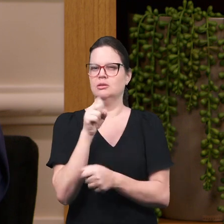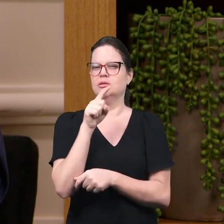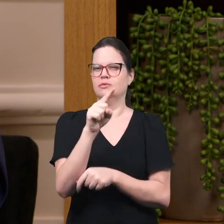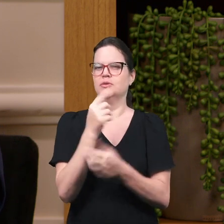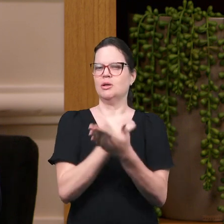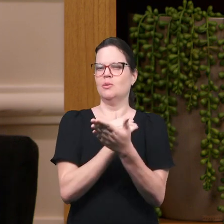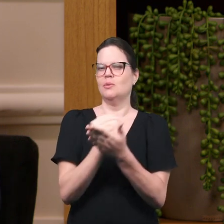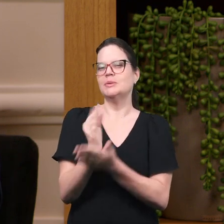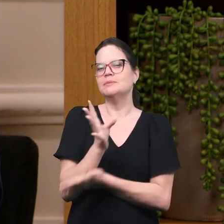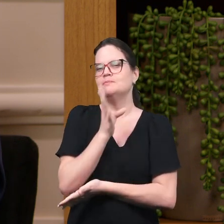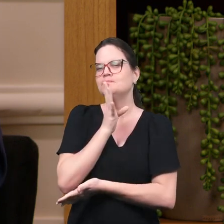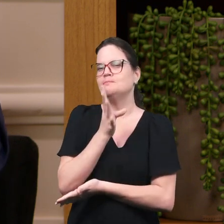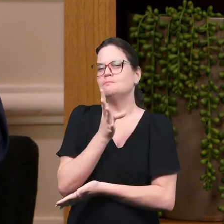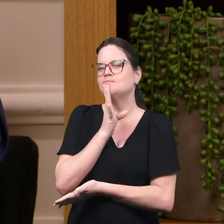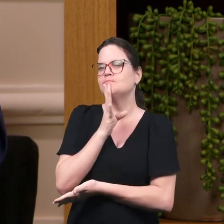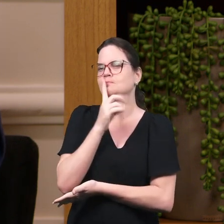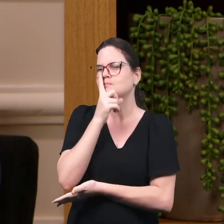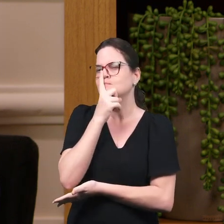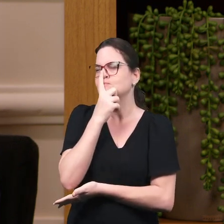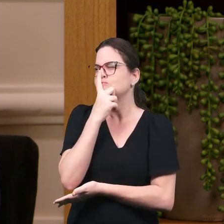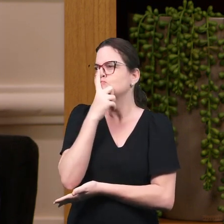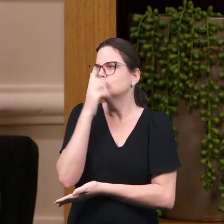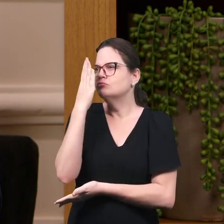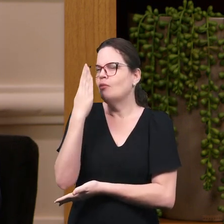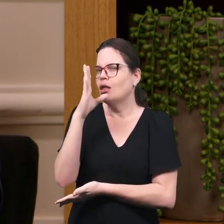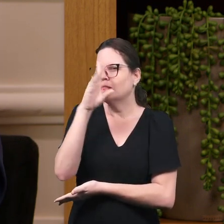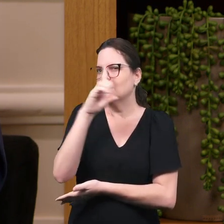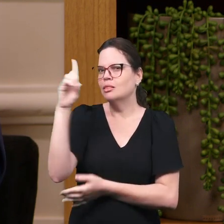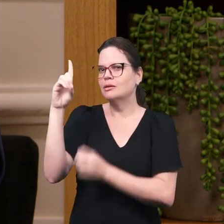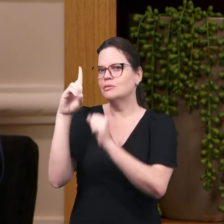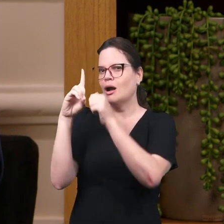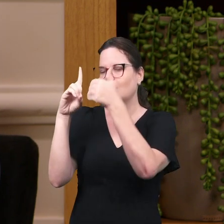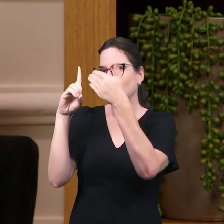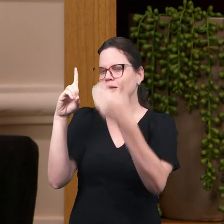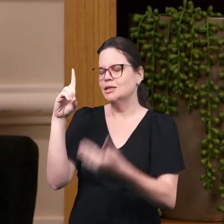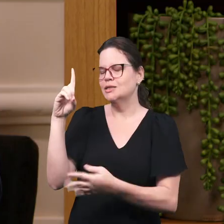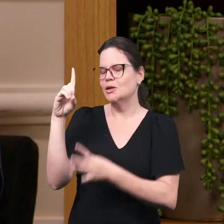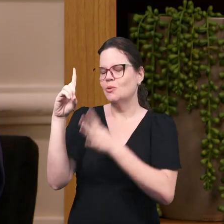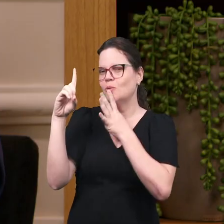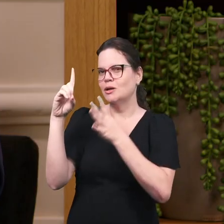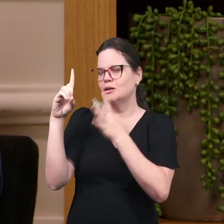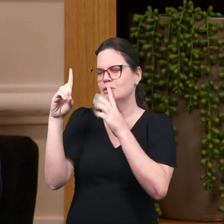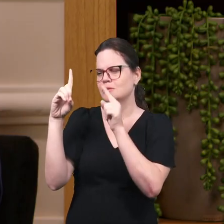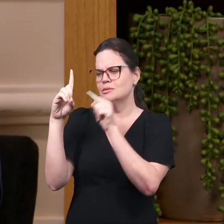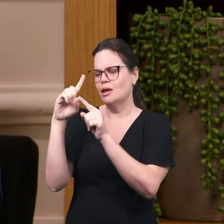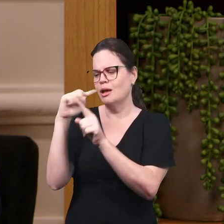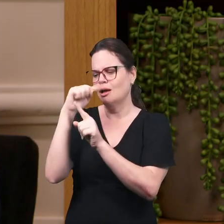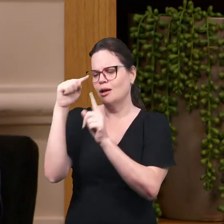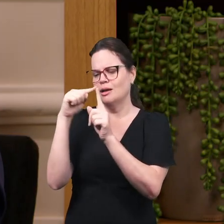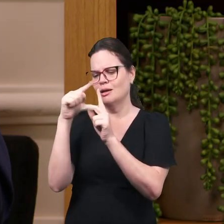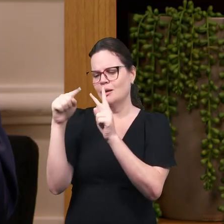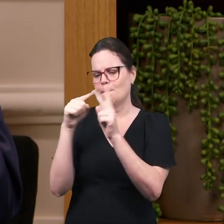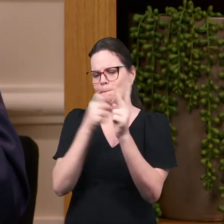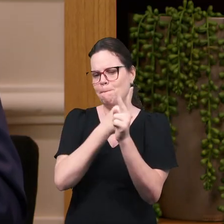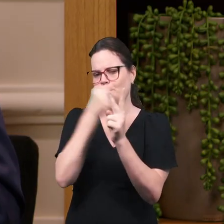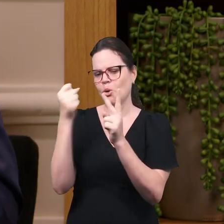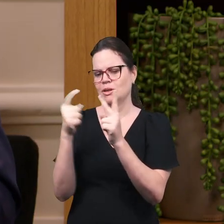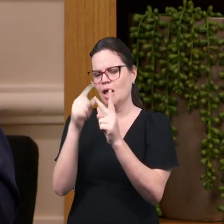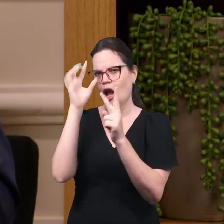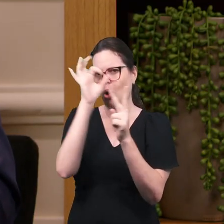a conhecer esses atributos, onipotência, onisciência